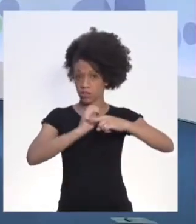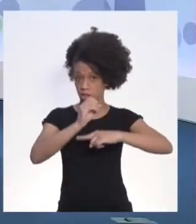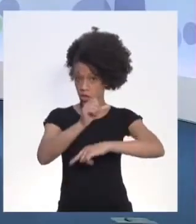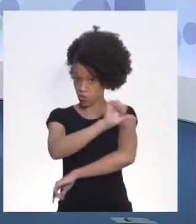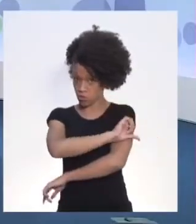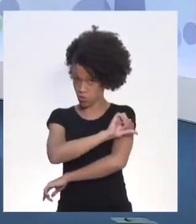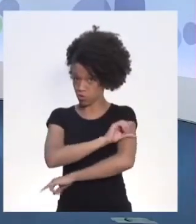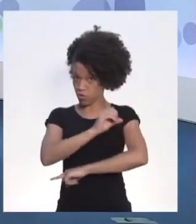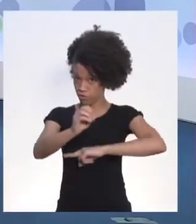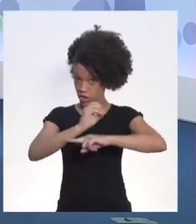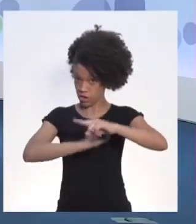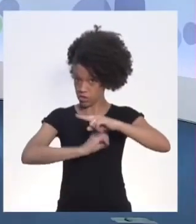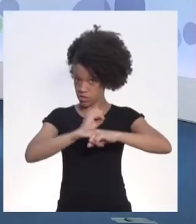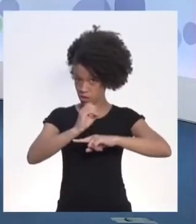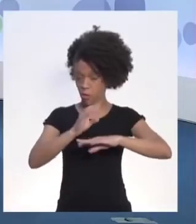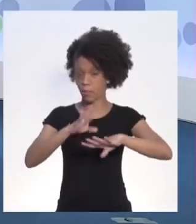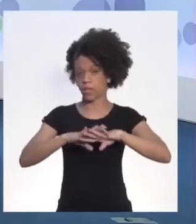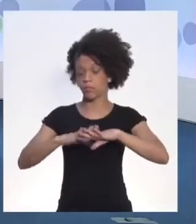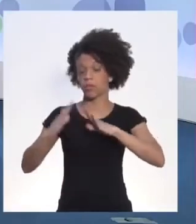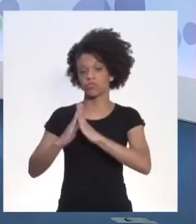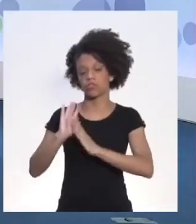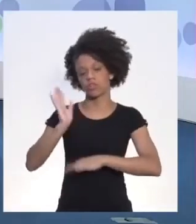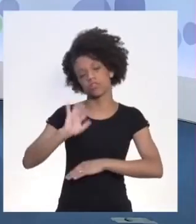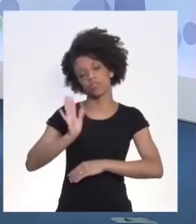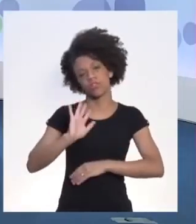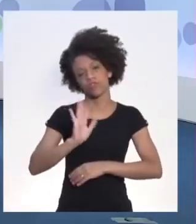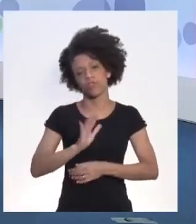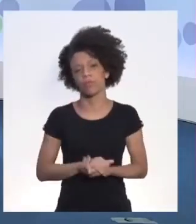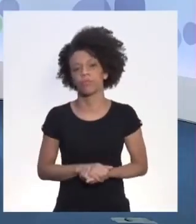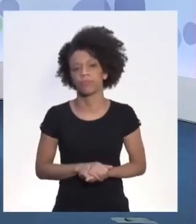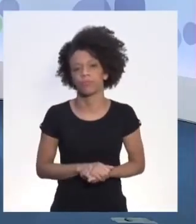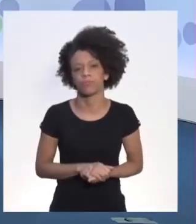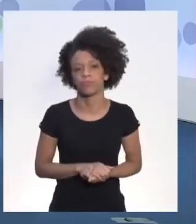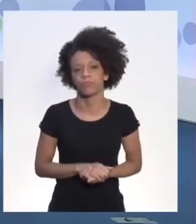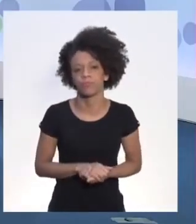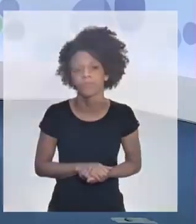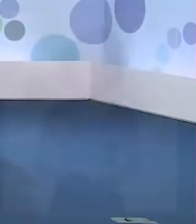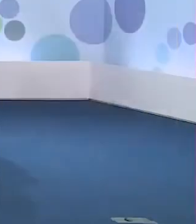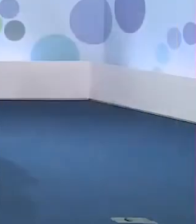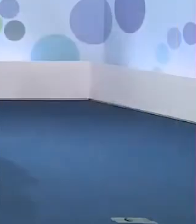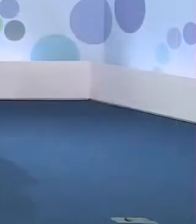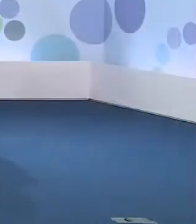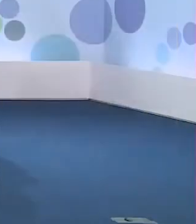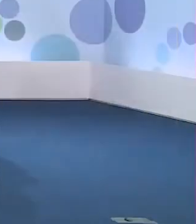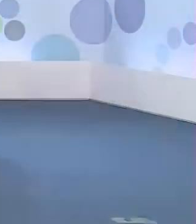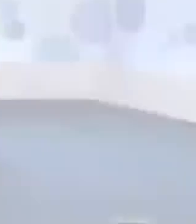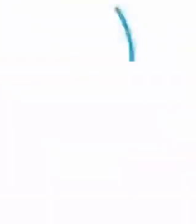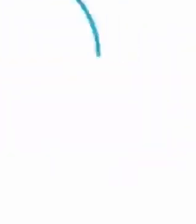ano, fração pro Matemática em Casa. Até a próxima. Tchau, tchau.